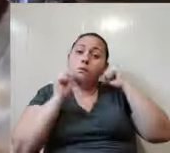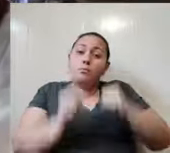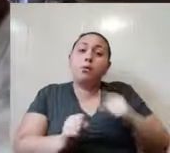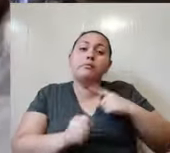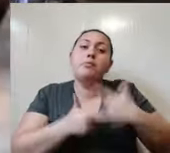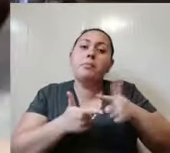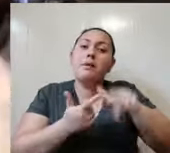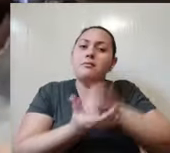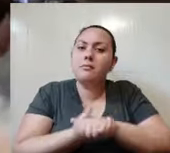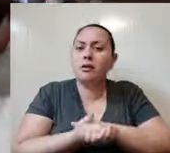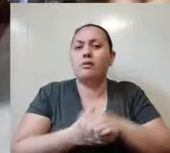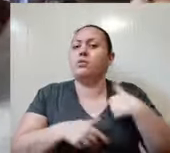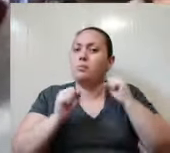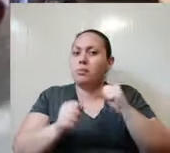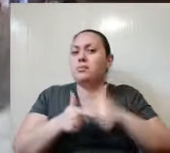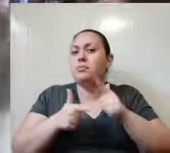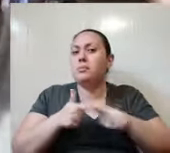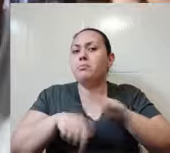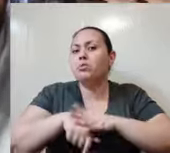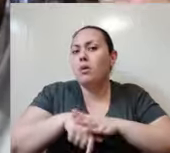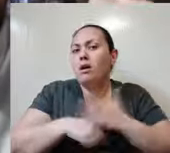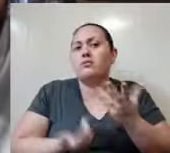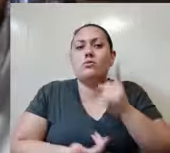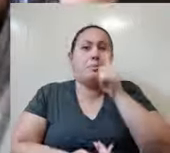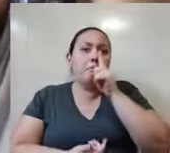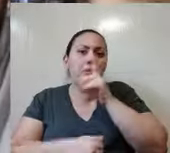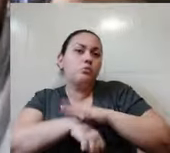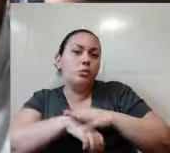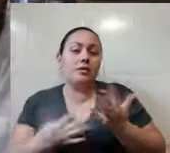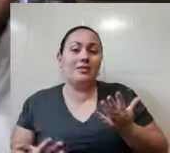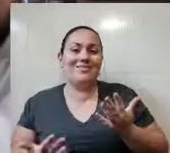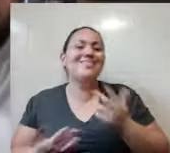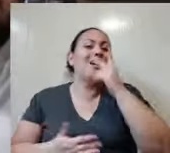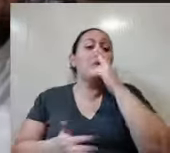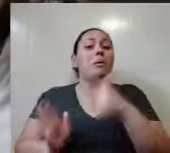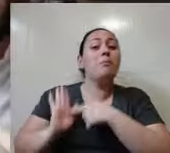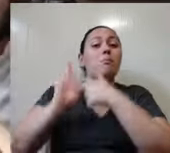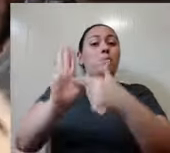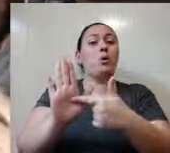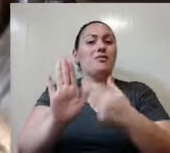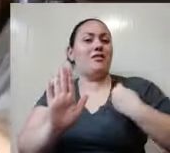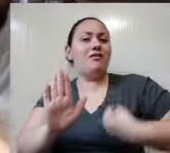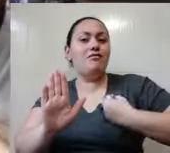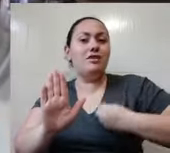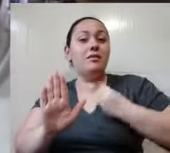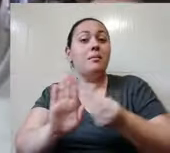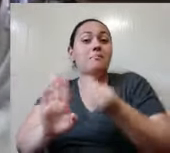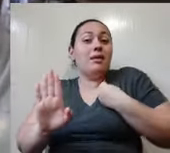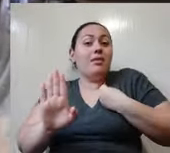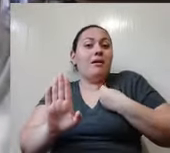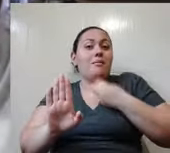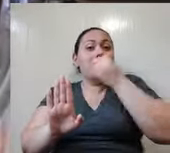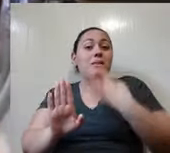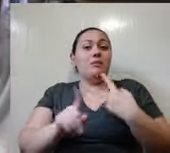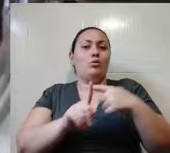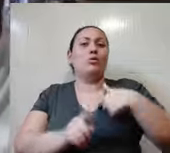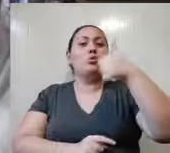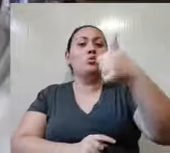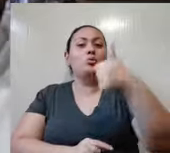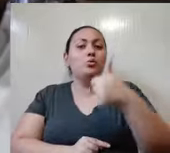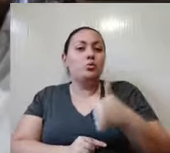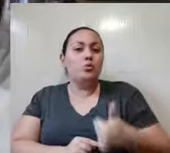talvez mostrar essa vida que não é de mentira, mas é que ela é um recorte, fazer eu me sentir bem, porque daí eu começo a ganhar likes,